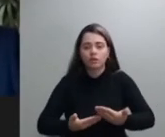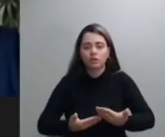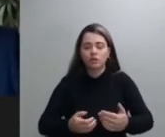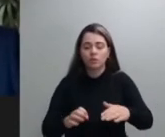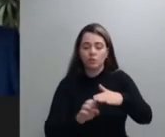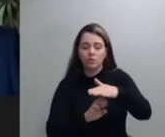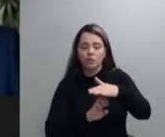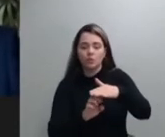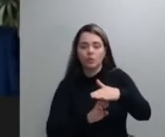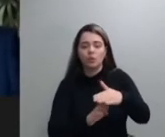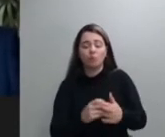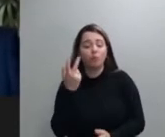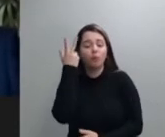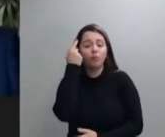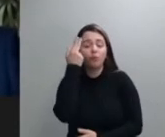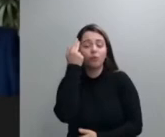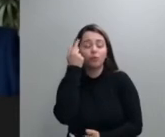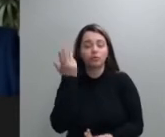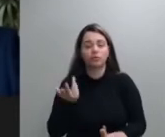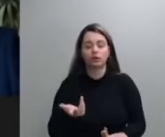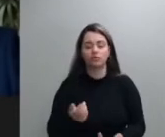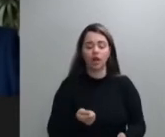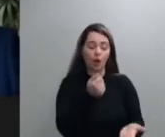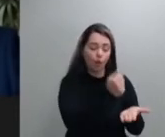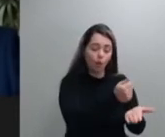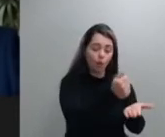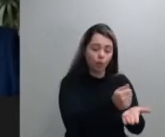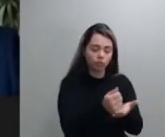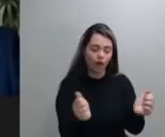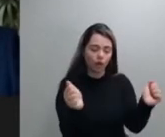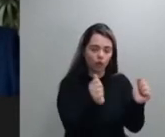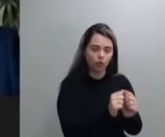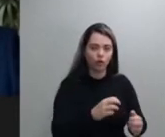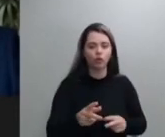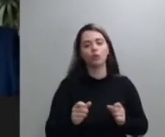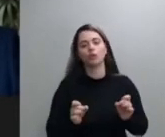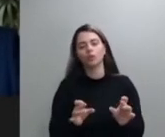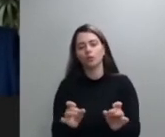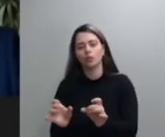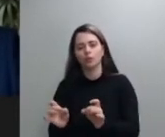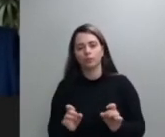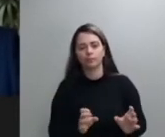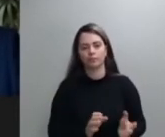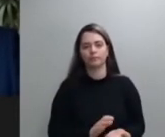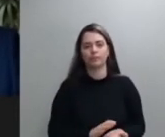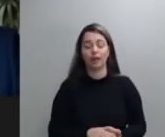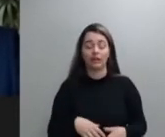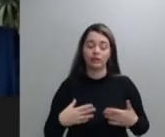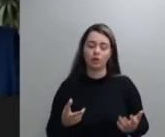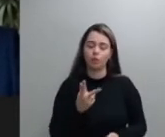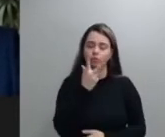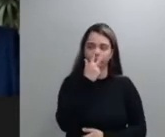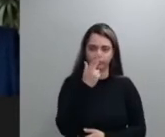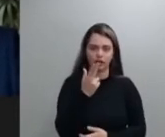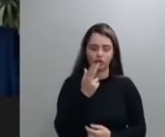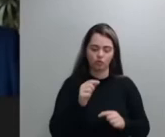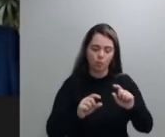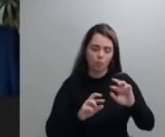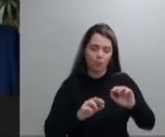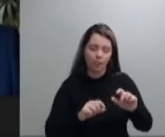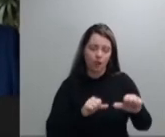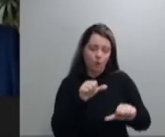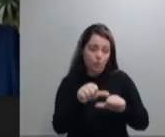comum inclusive exigir o registro na junta comercial então eu acho que é uma contradição uma contradição sistêmica